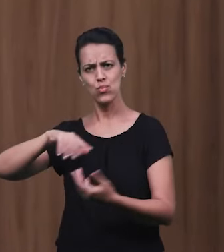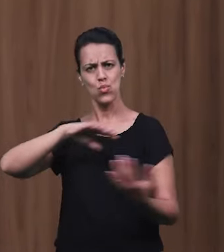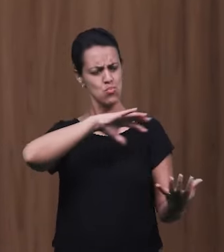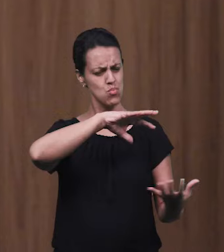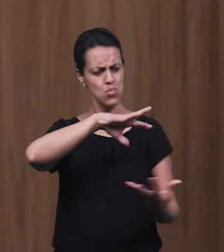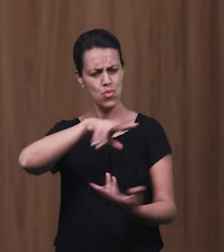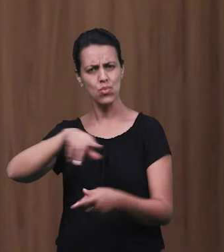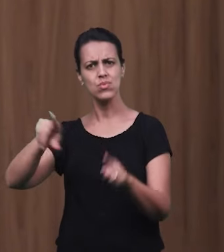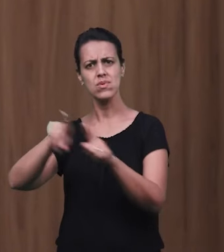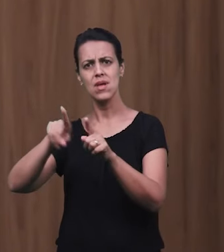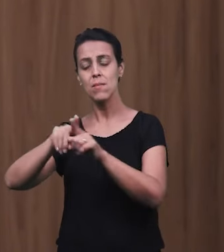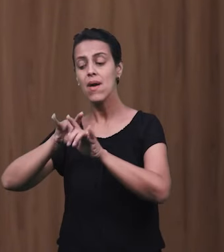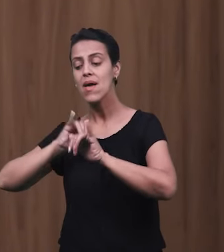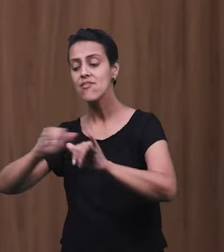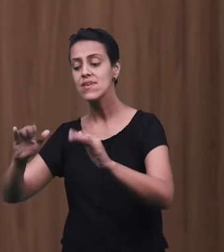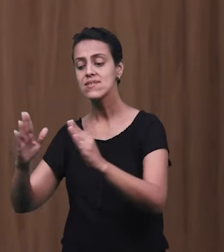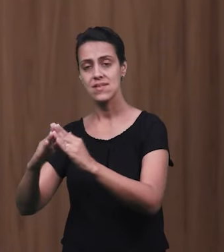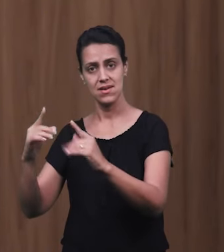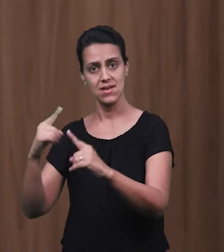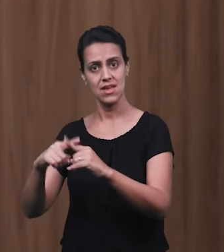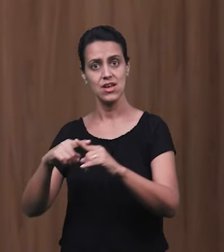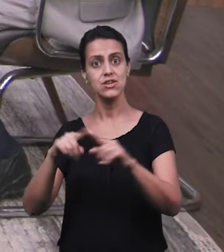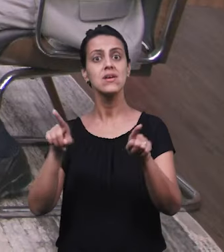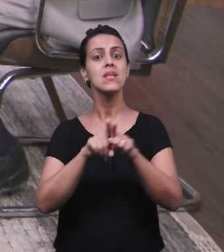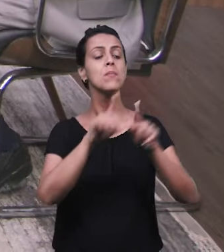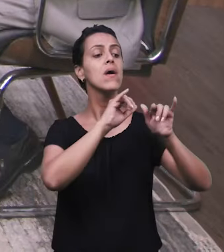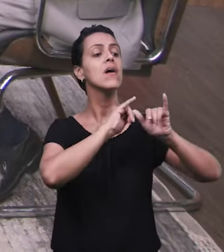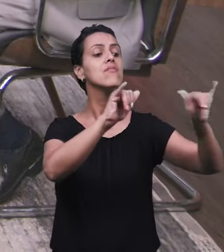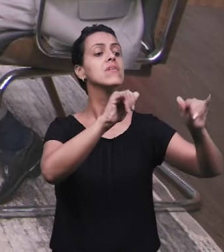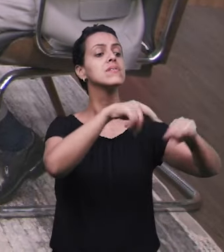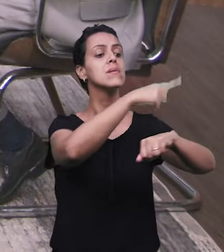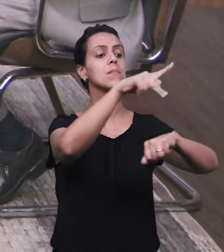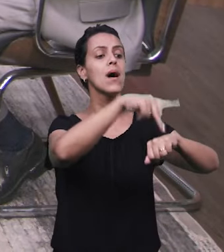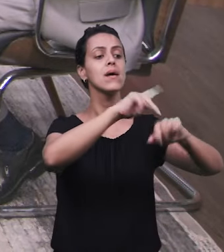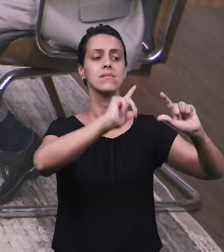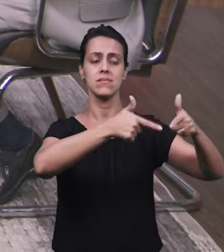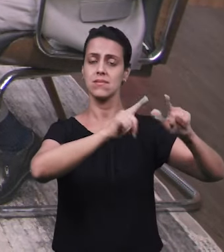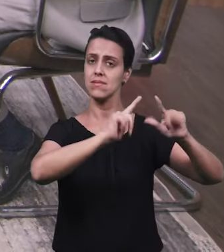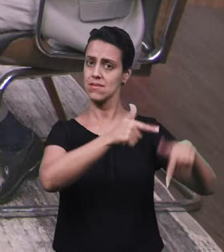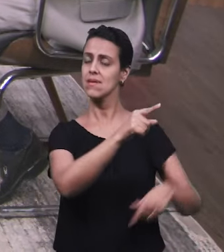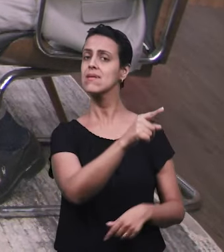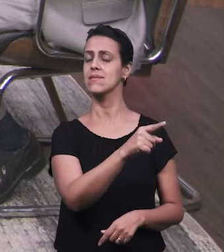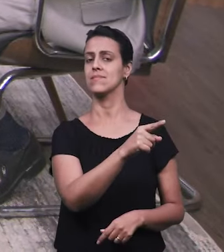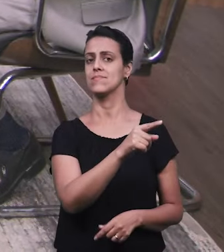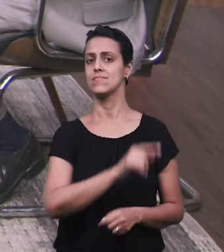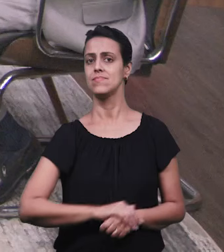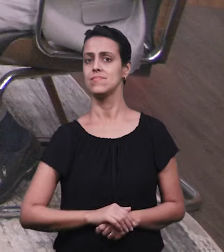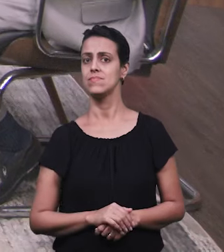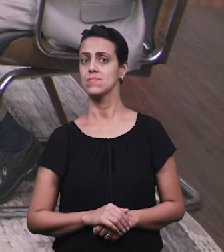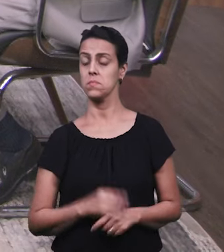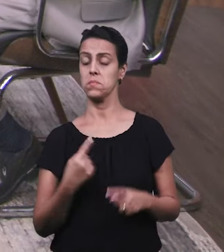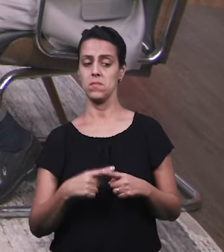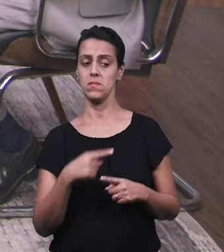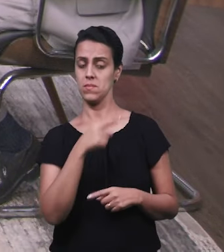Israel. Nós sempre falamos a respeito de Israel, porque Israel, talvez, não é nem